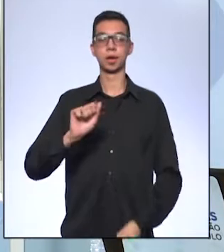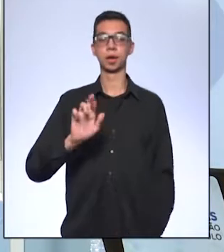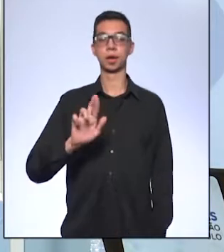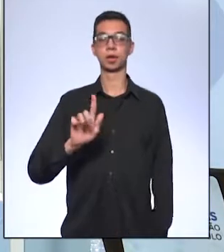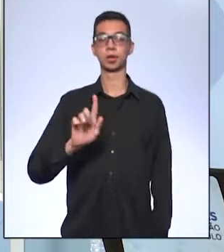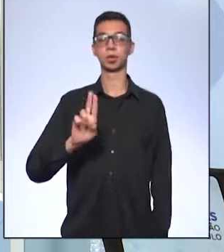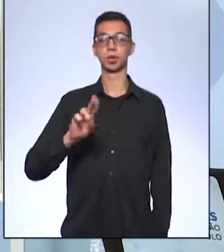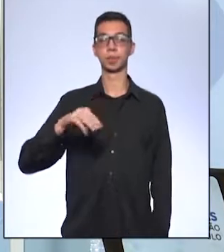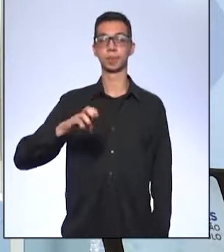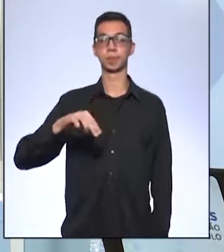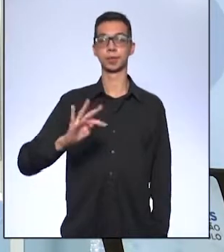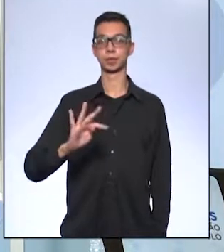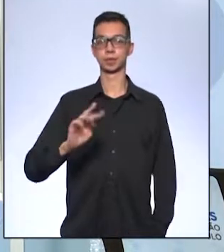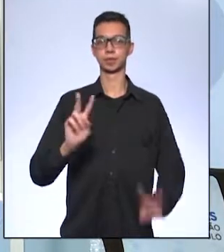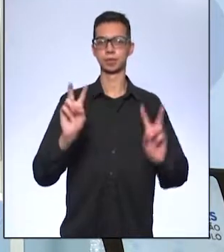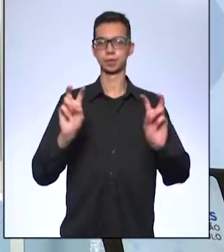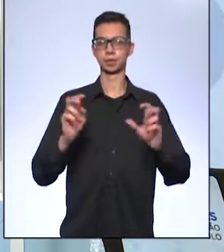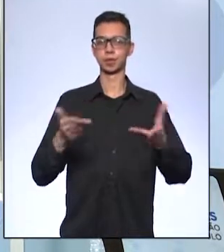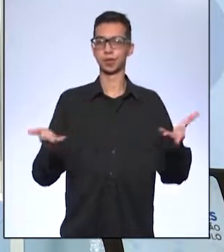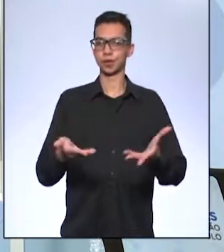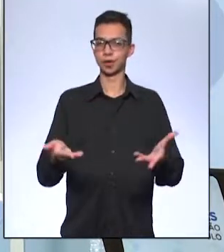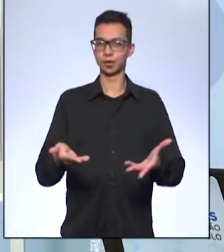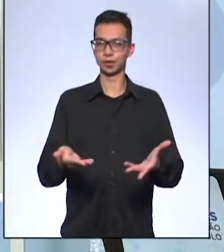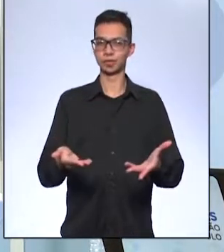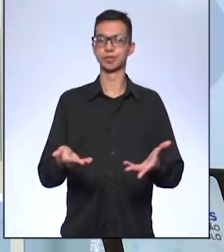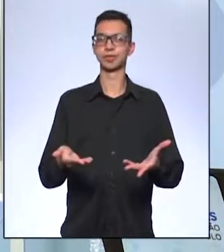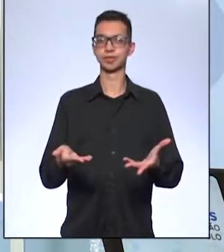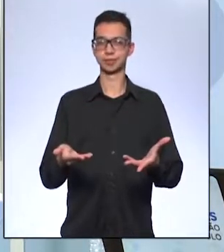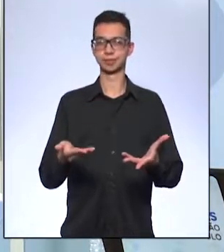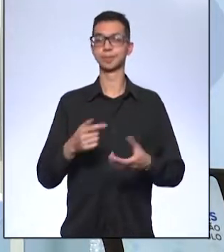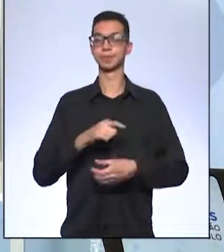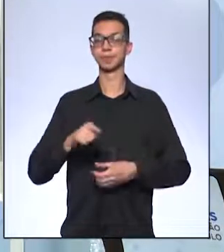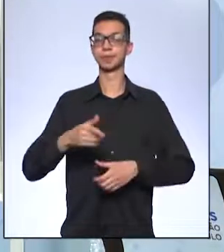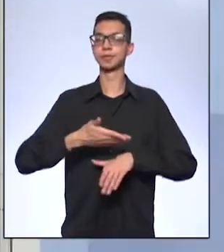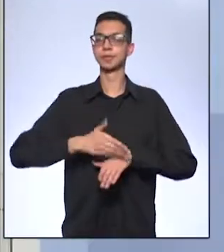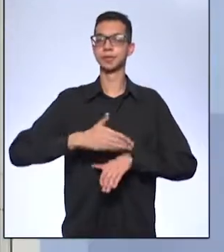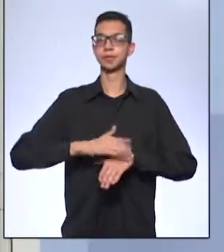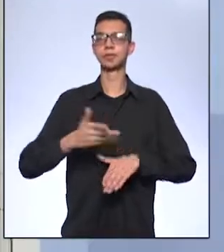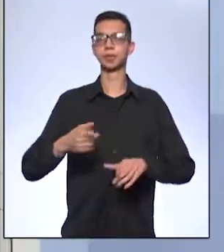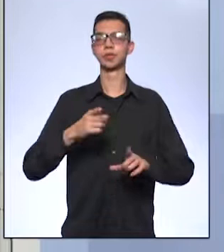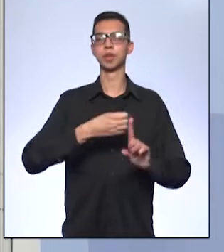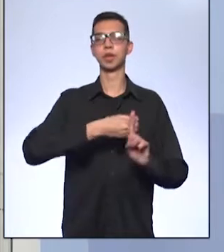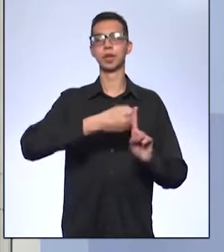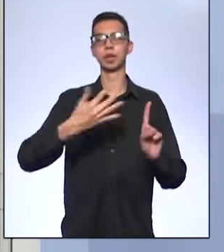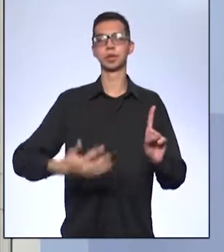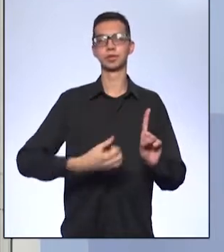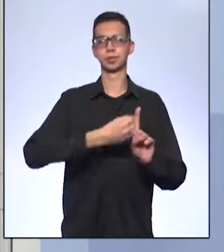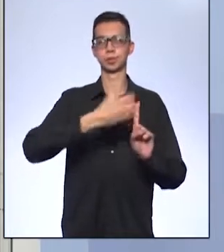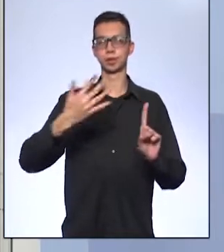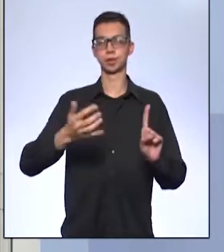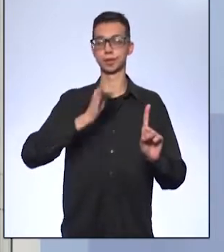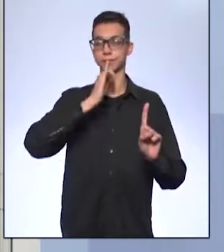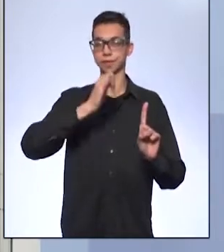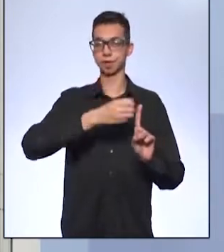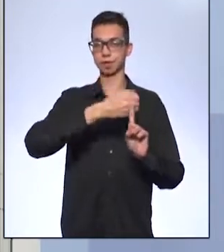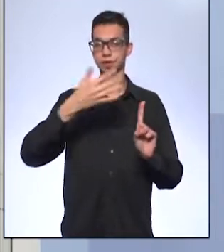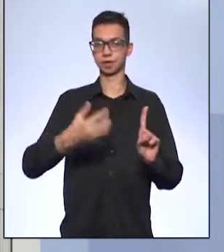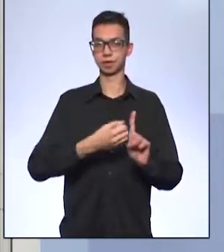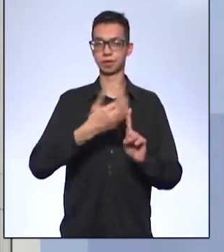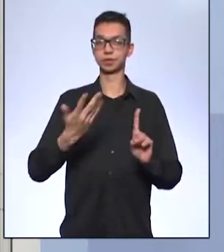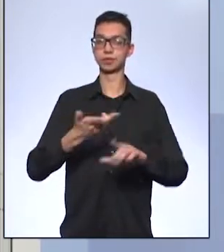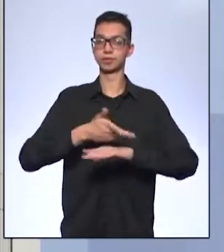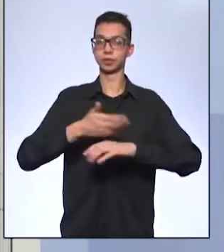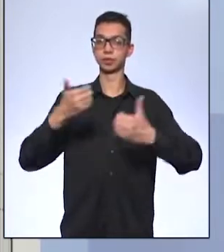um dos temas da aula de hoje, ou na verdade uma das habilidades da aula de hoje, que você construir um argumento. Então, esse próprio vídeo falou sobre o argumento.